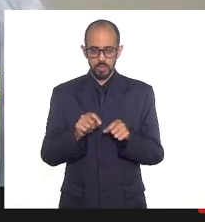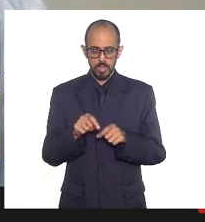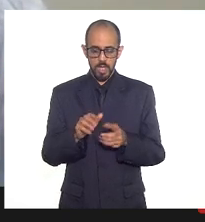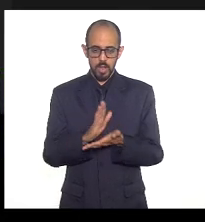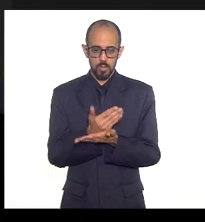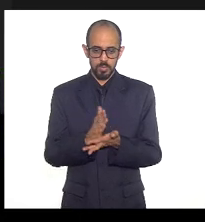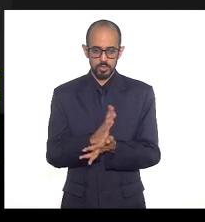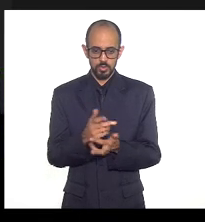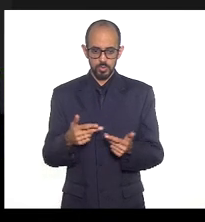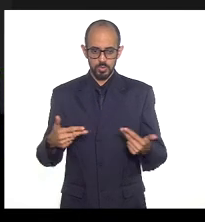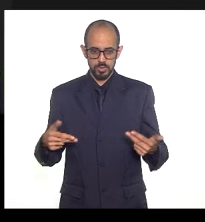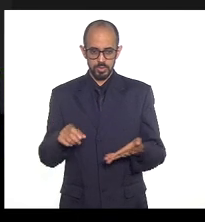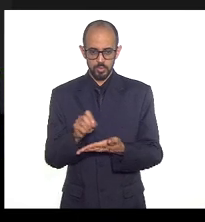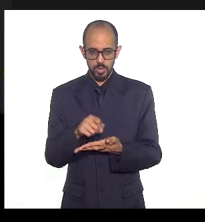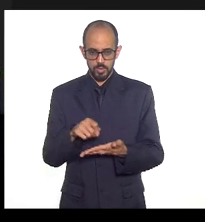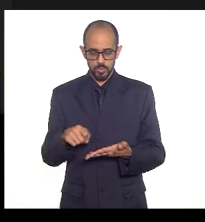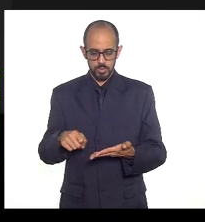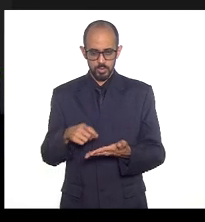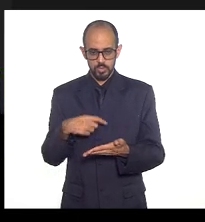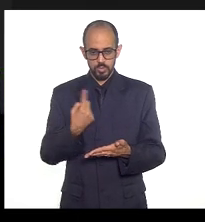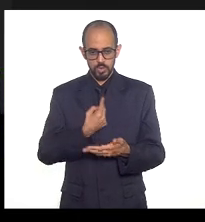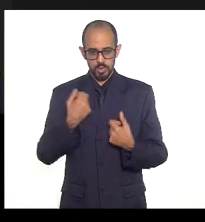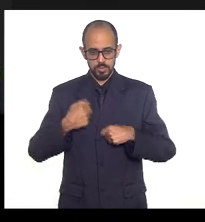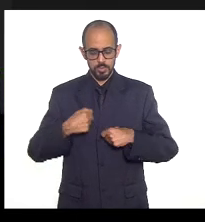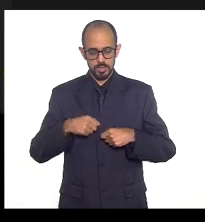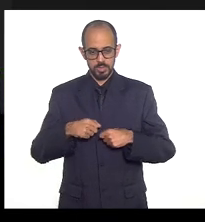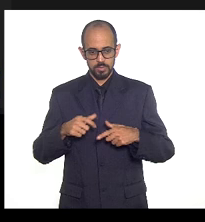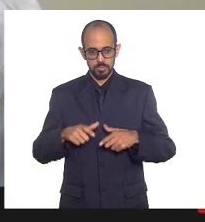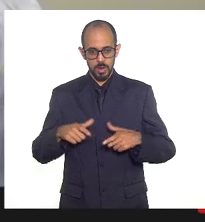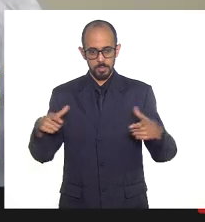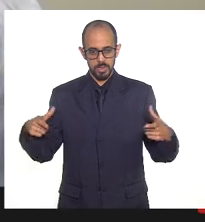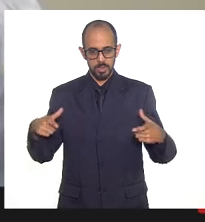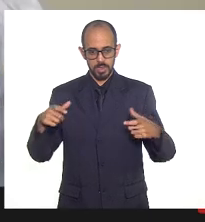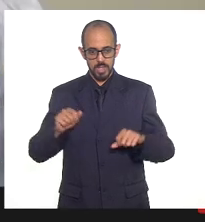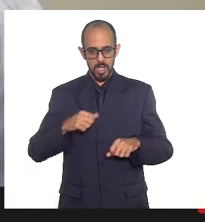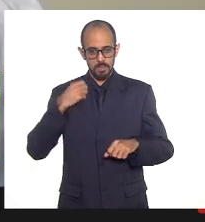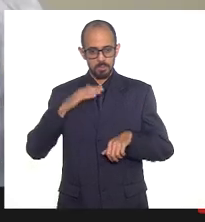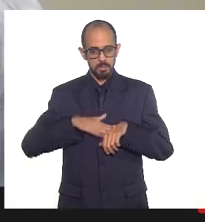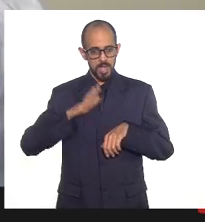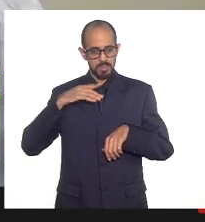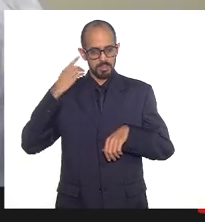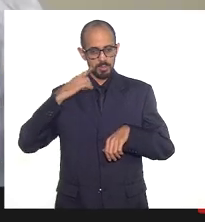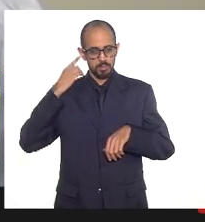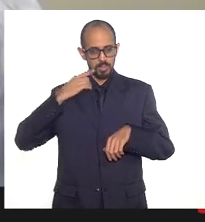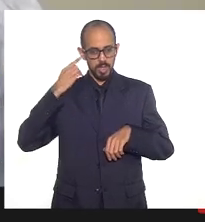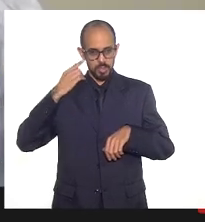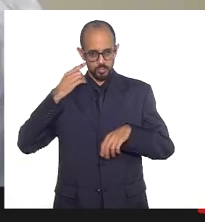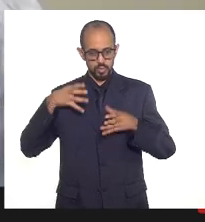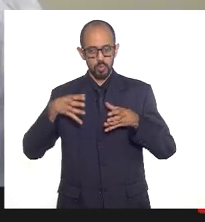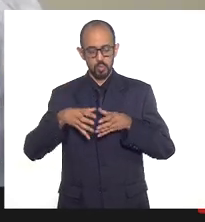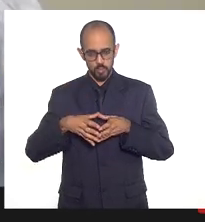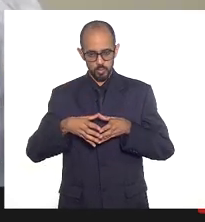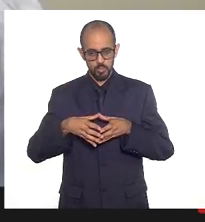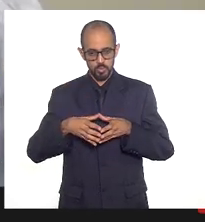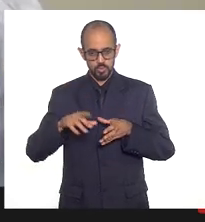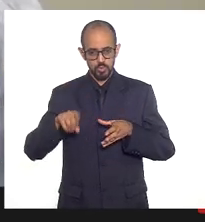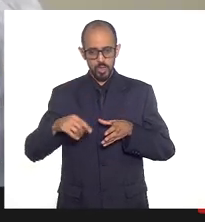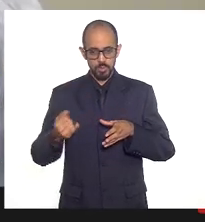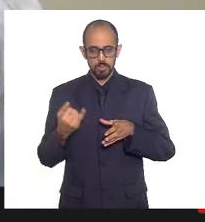repertoriando. Bom, a gente precisa ampliar a adesão de parlamentares à Frente. Isso é muito importante, isso é uma